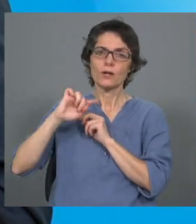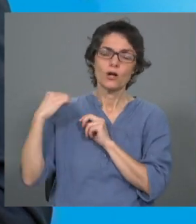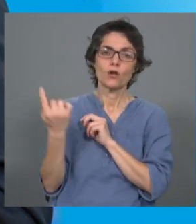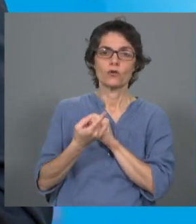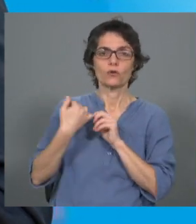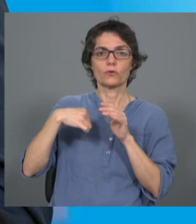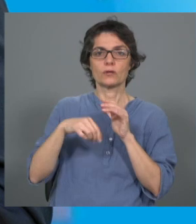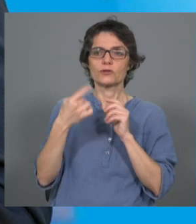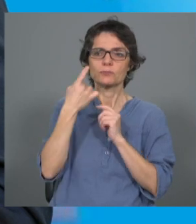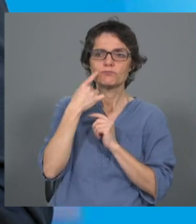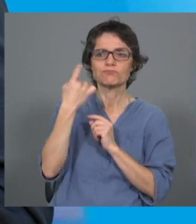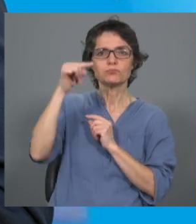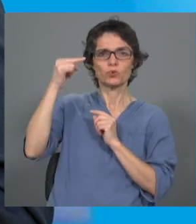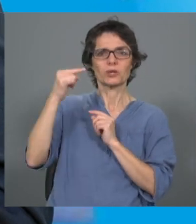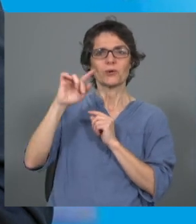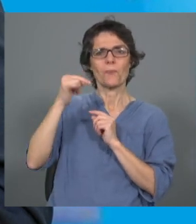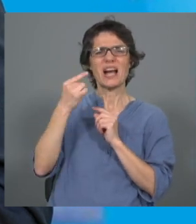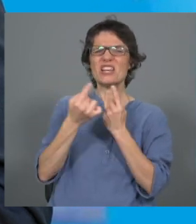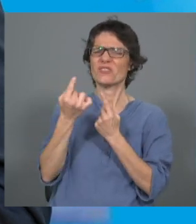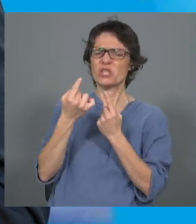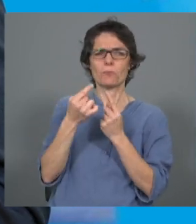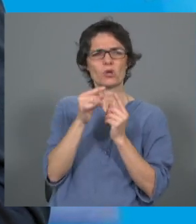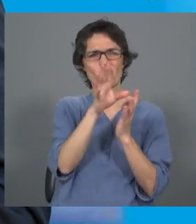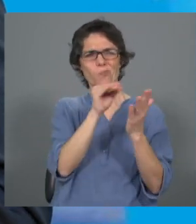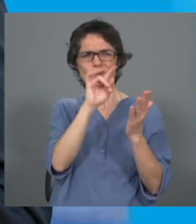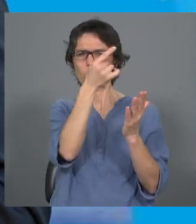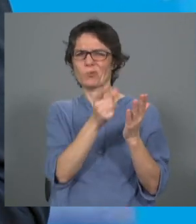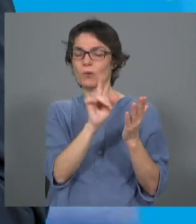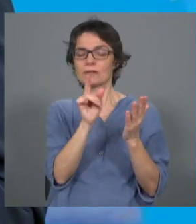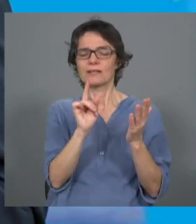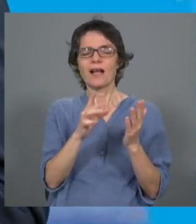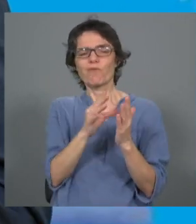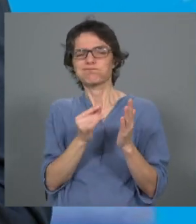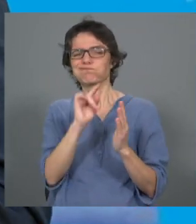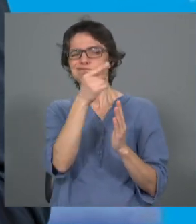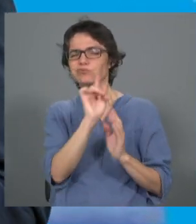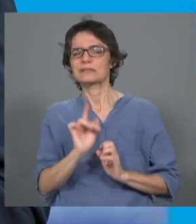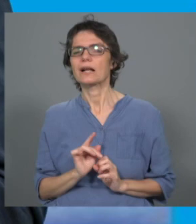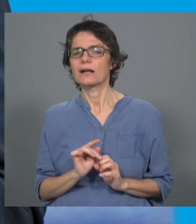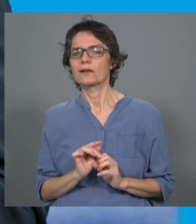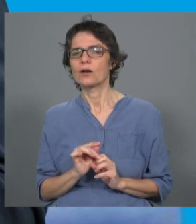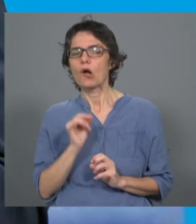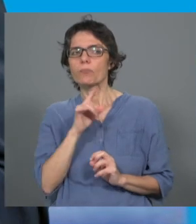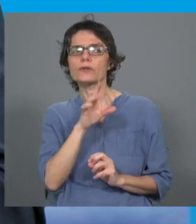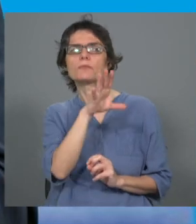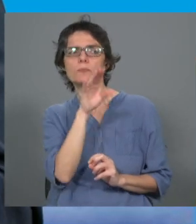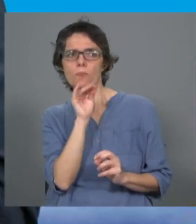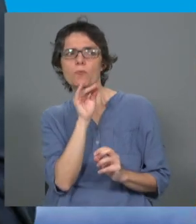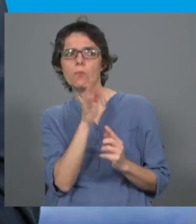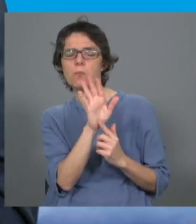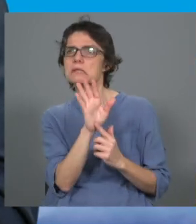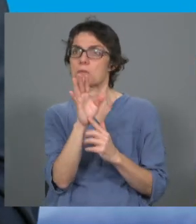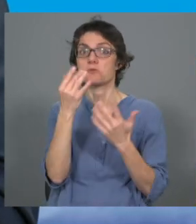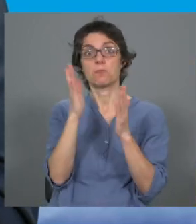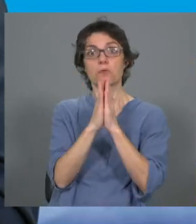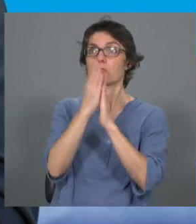fotocópias, e é isso que nós pretendemos, não é ser fotocópias uns dos outros. Podemos, de facto, olhar para os exemplos dos santos e para os